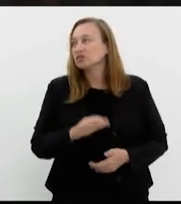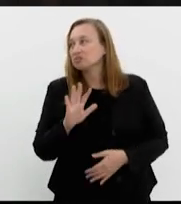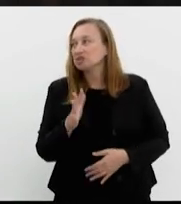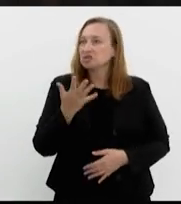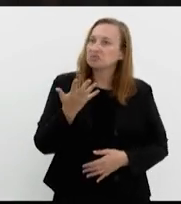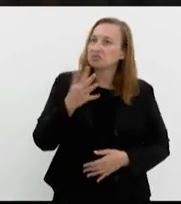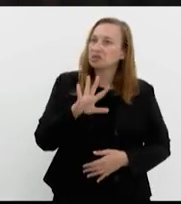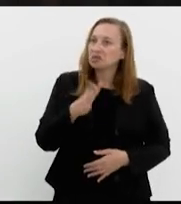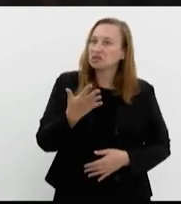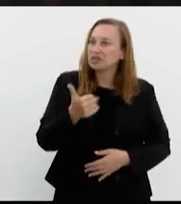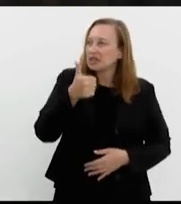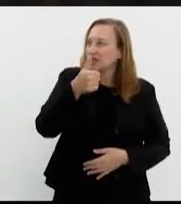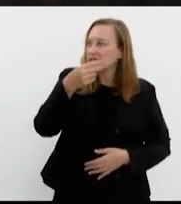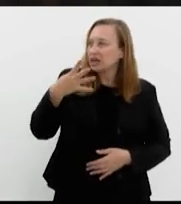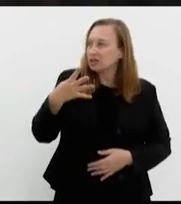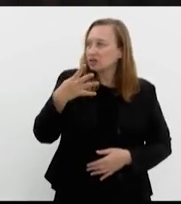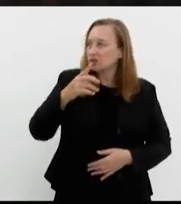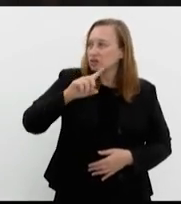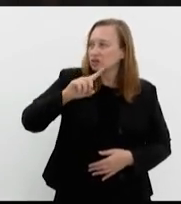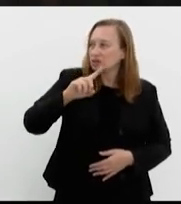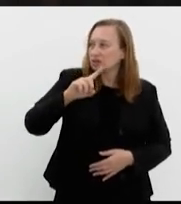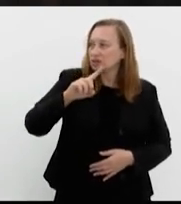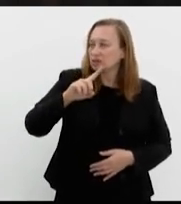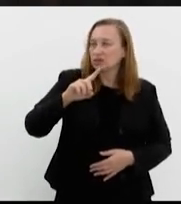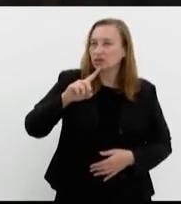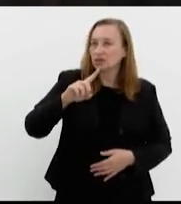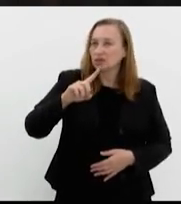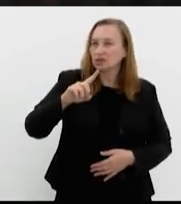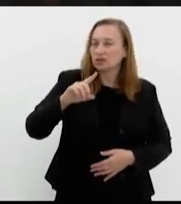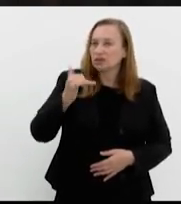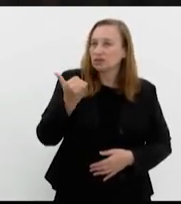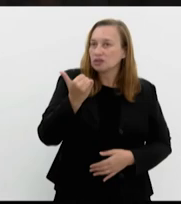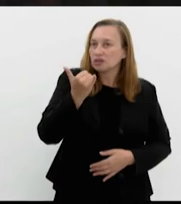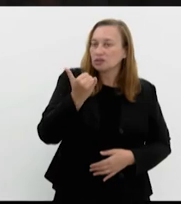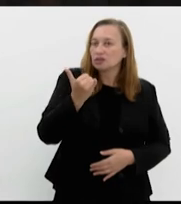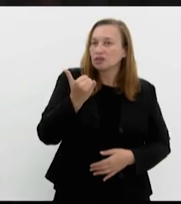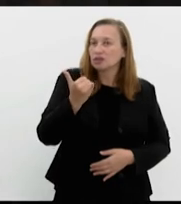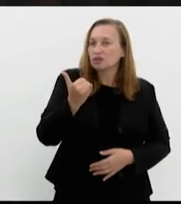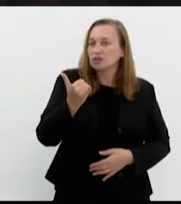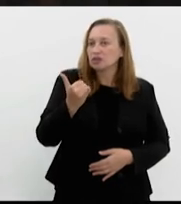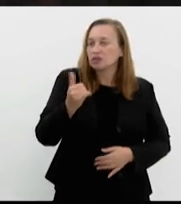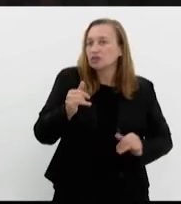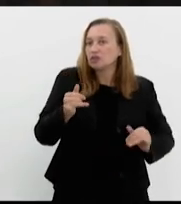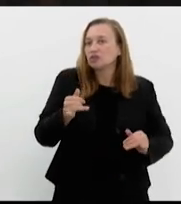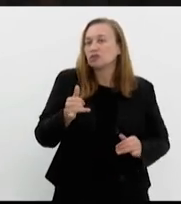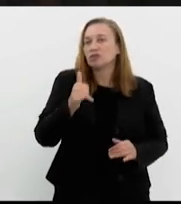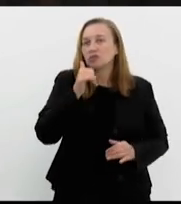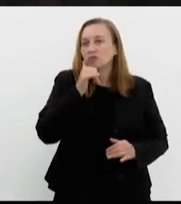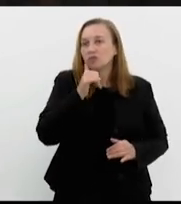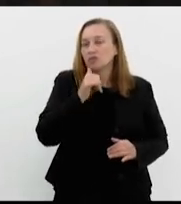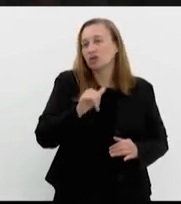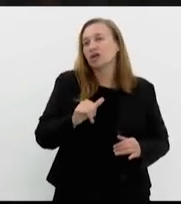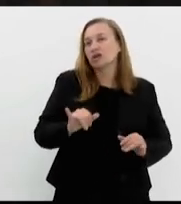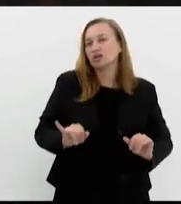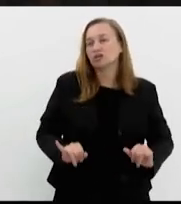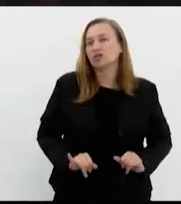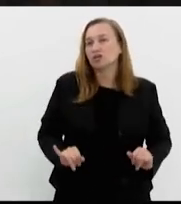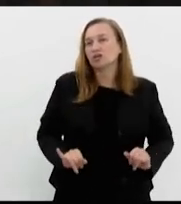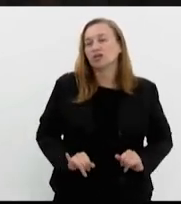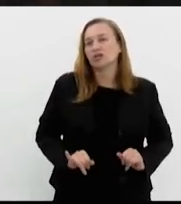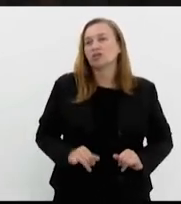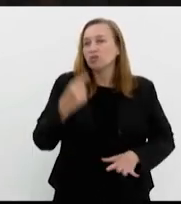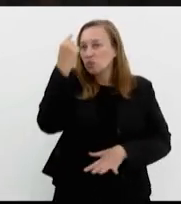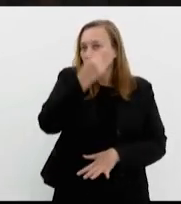de 14 vítimas por hora. É um absurdo a gente pensar isso, né, num